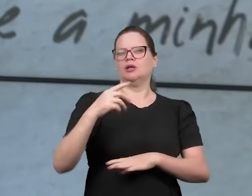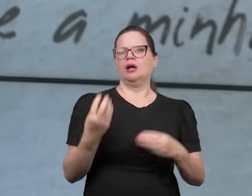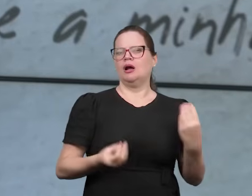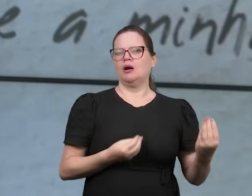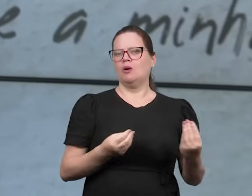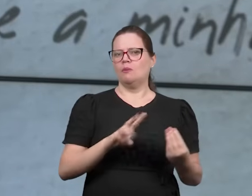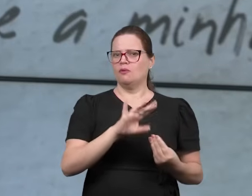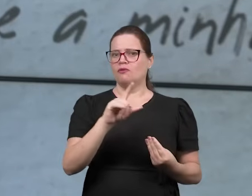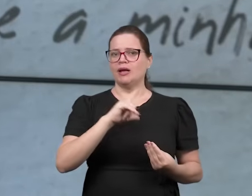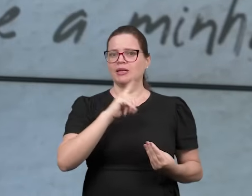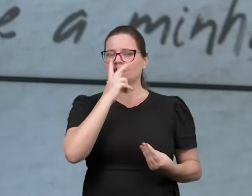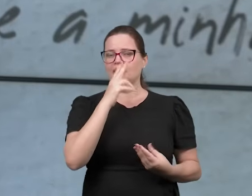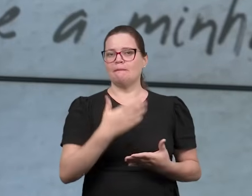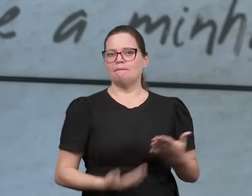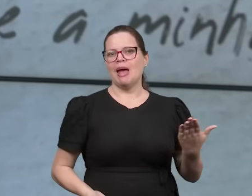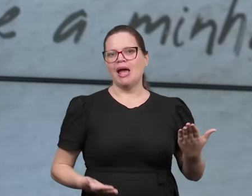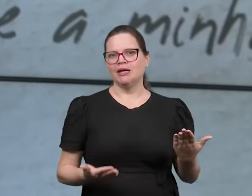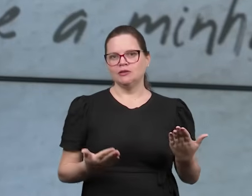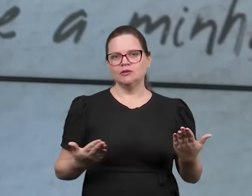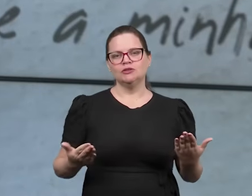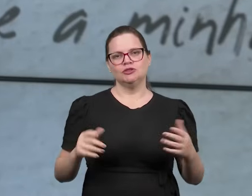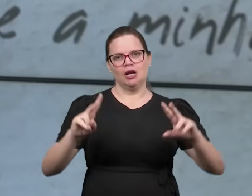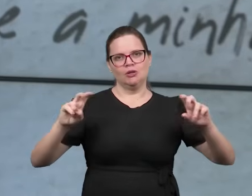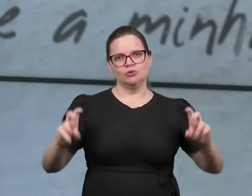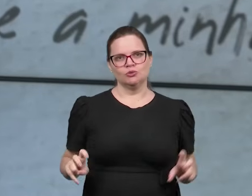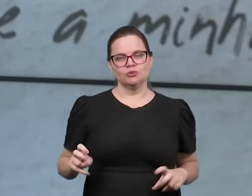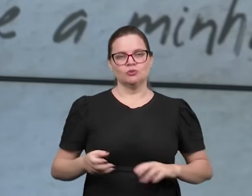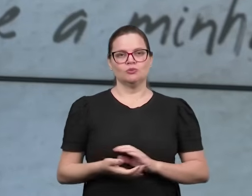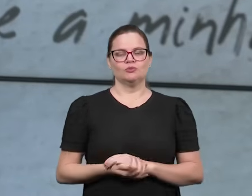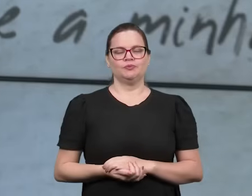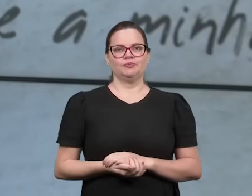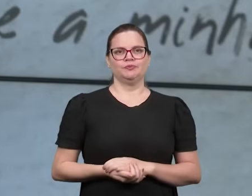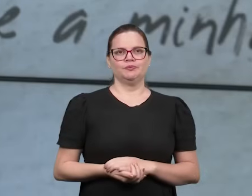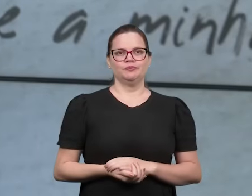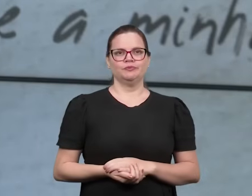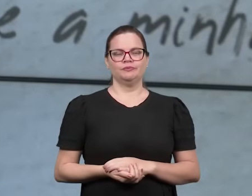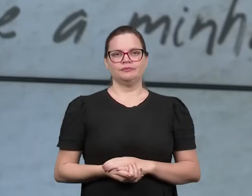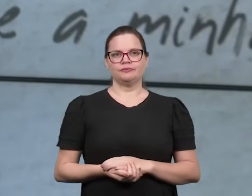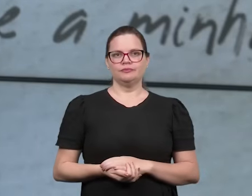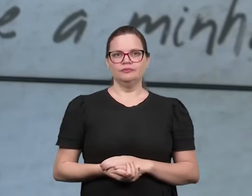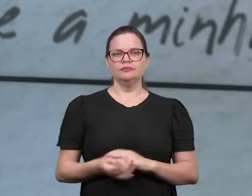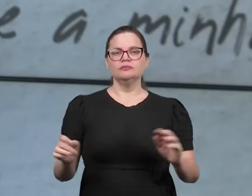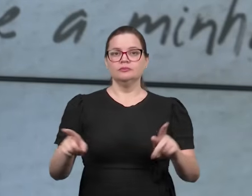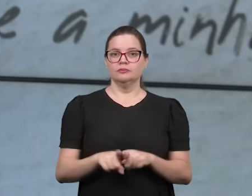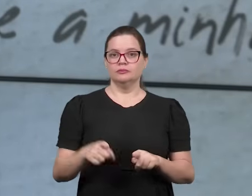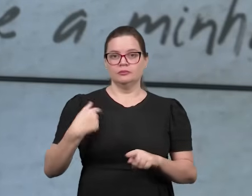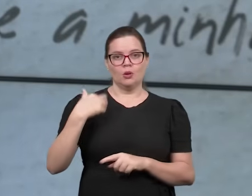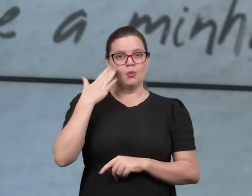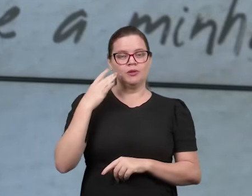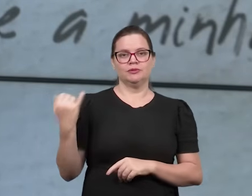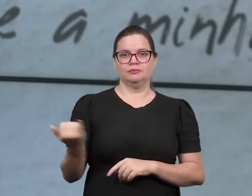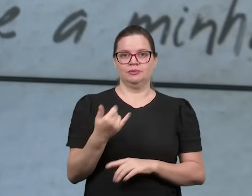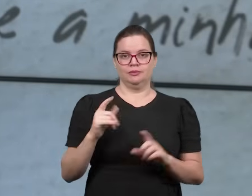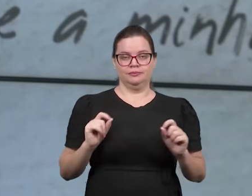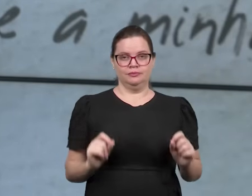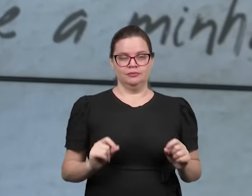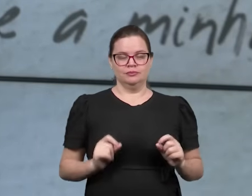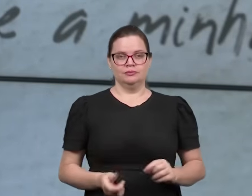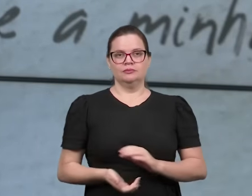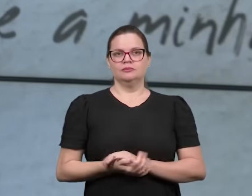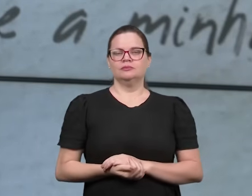esse registro e a sociedade da época? E acho que é importante, né, pastor Marcelo e pastor Guilherme, a gente entender que